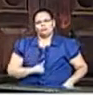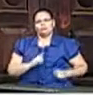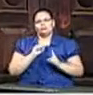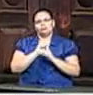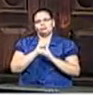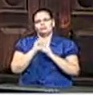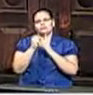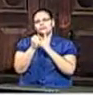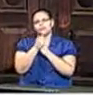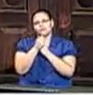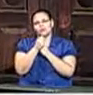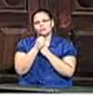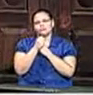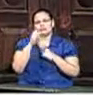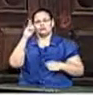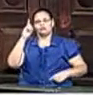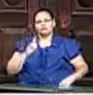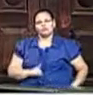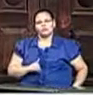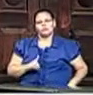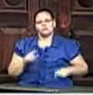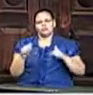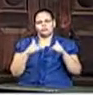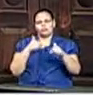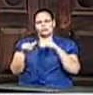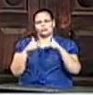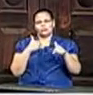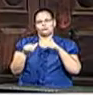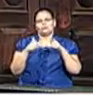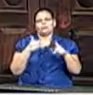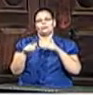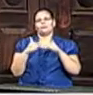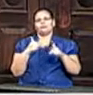sociais, os direitos dos trabalhadores,